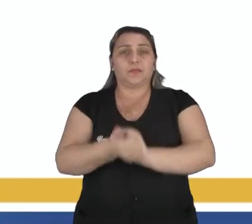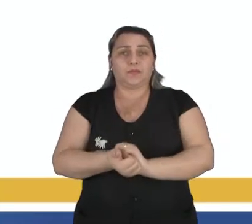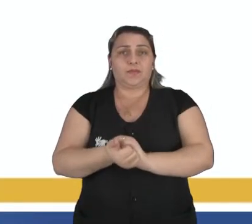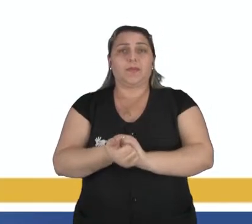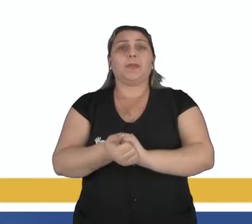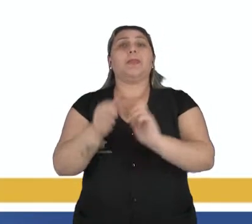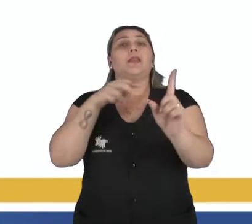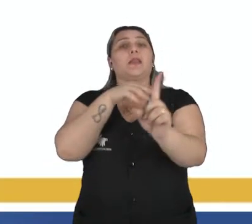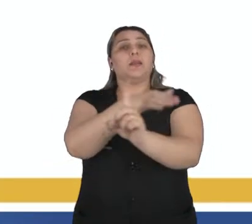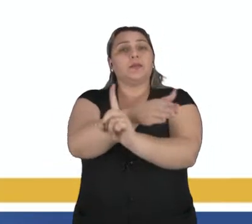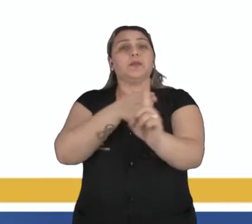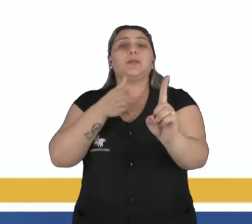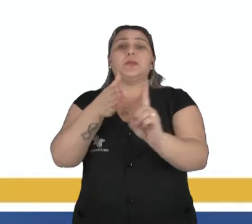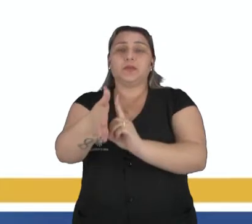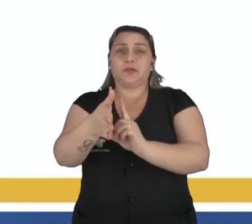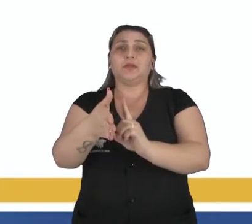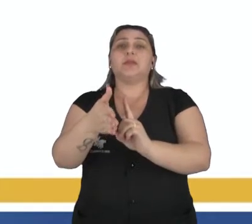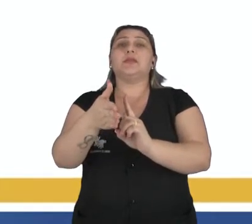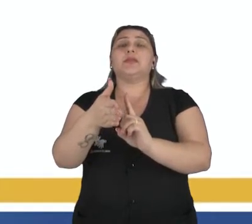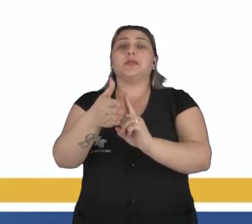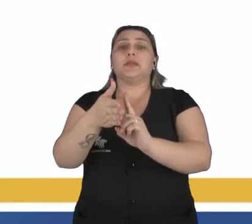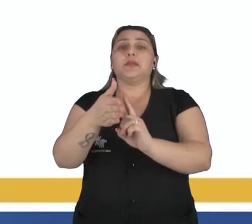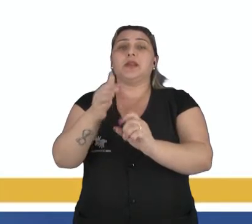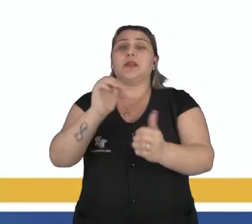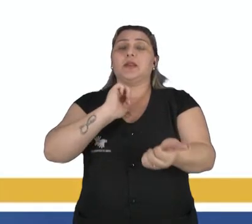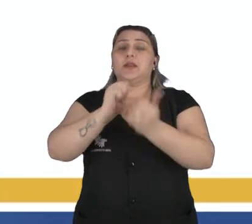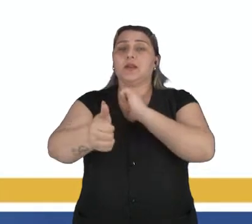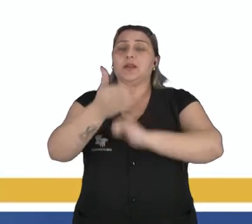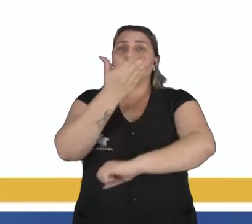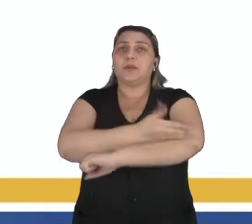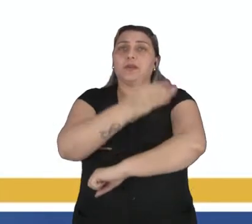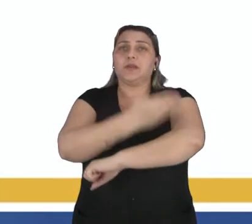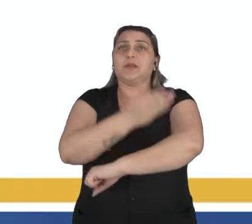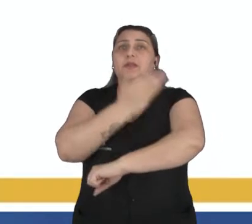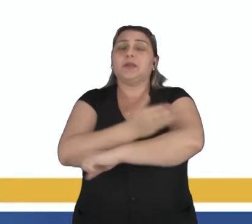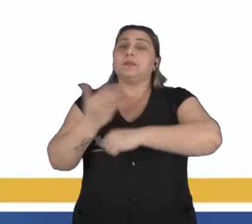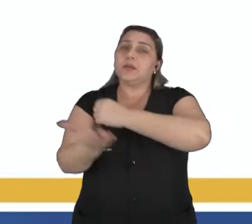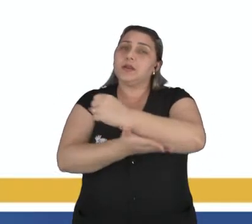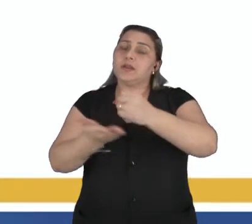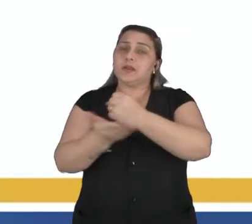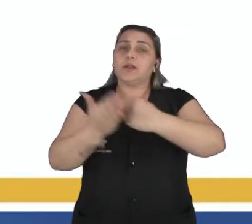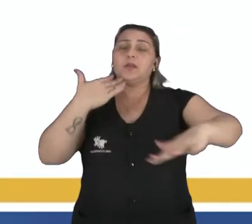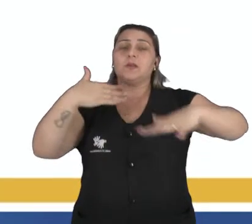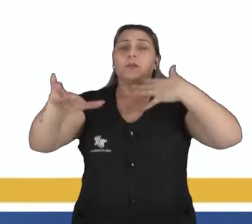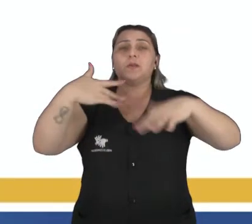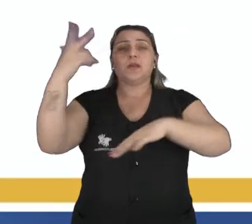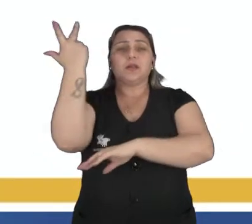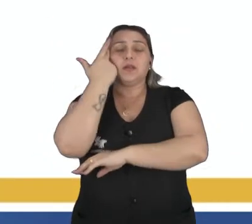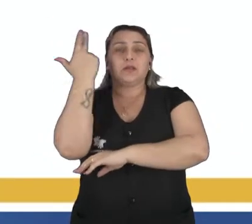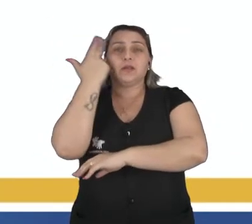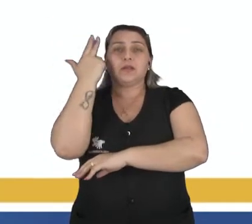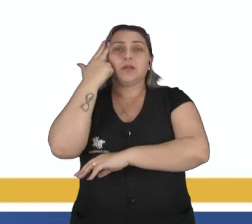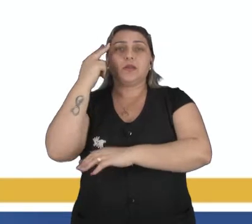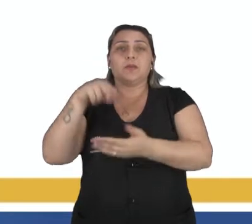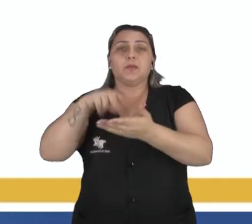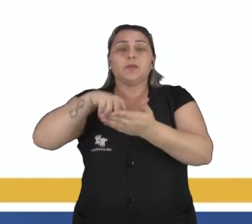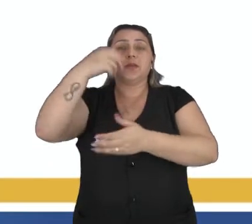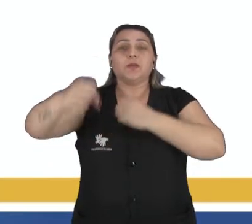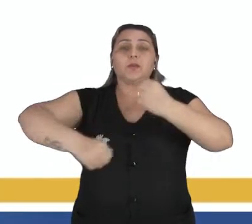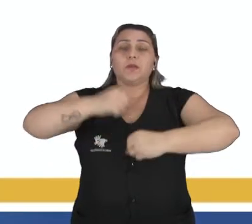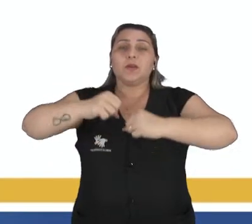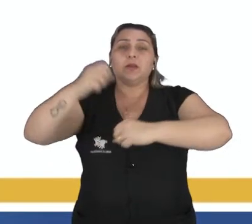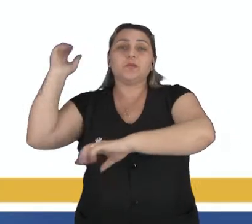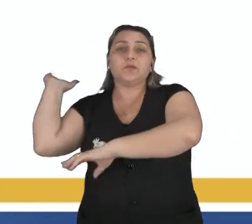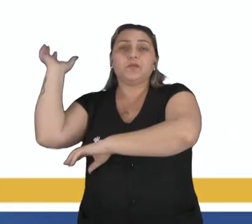é uma das primeiras modalidades esportivas que se pratica, pois se baseia nos movimentos naturais como saltar, correr